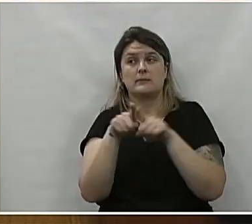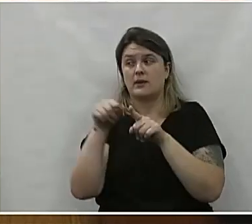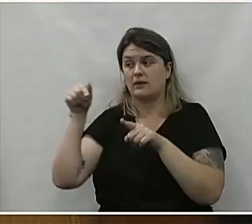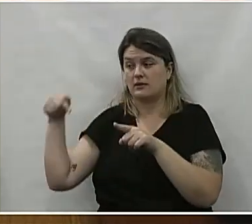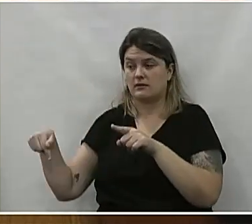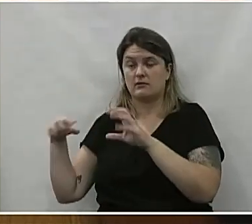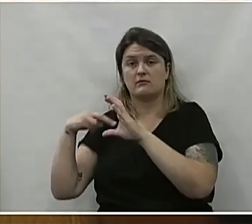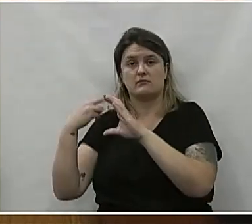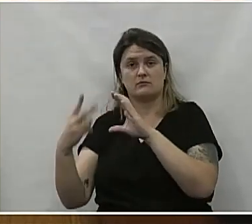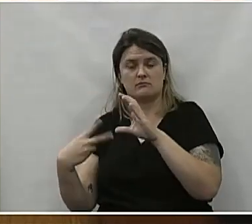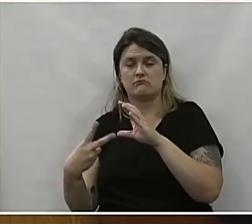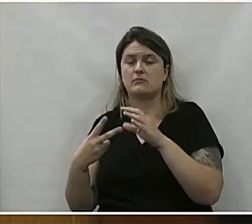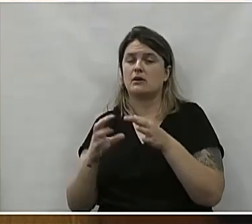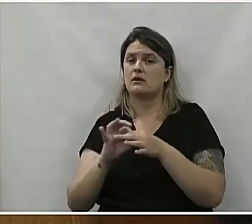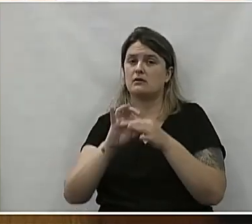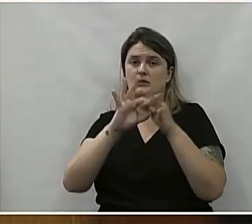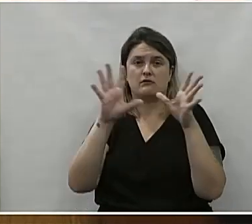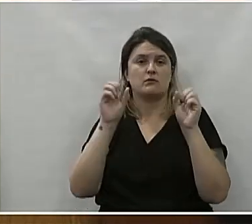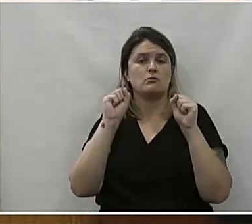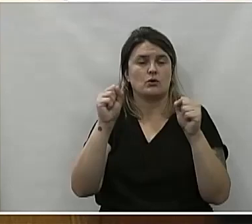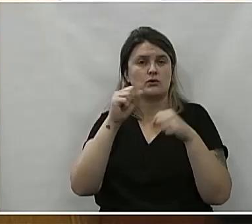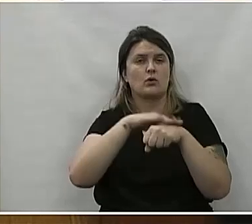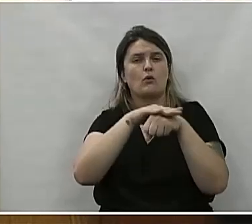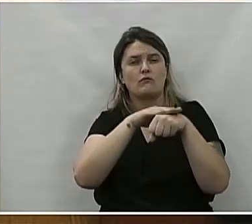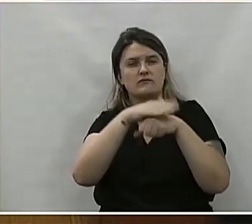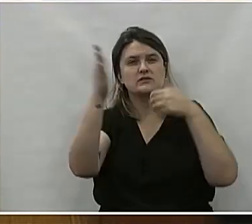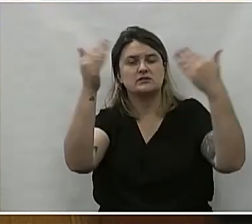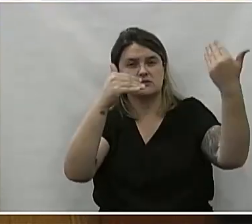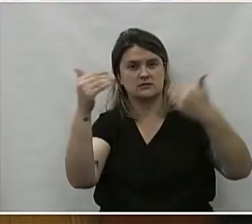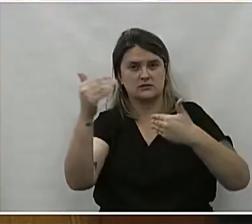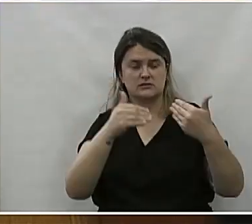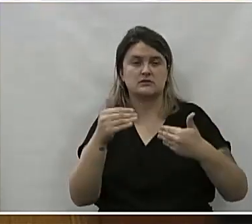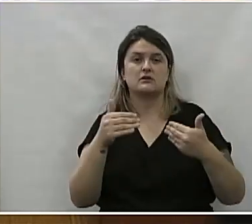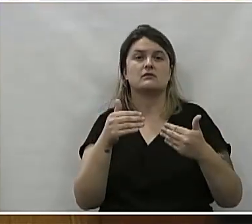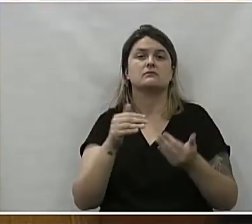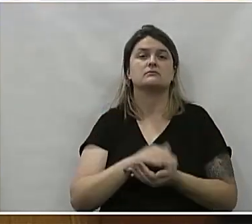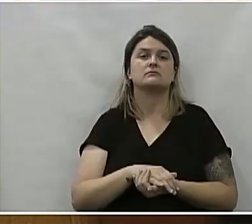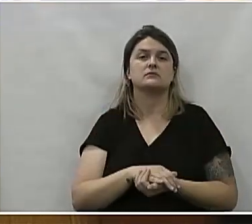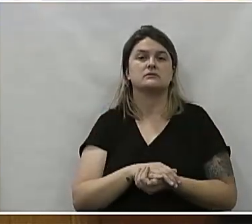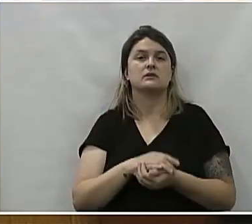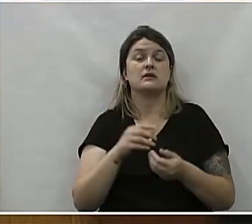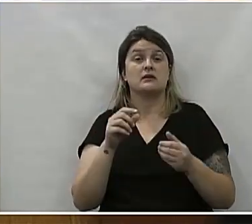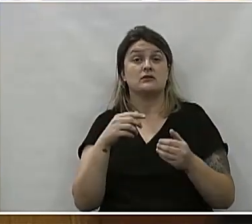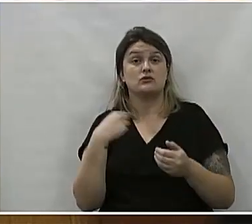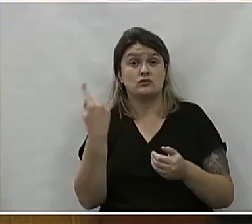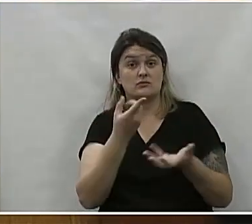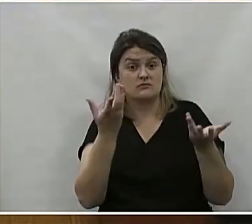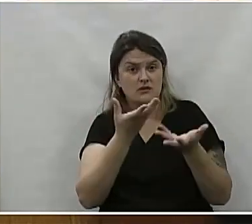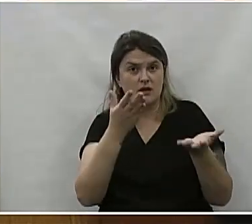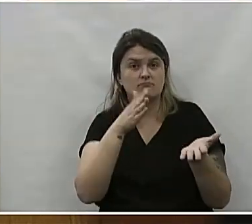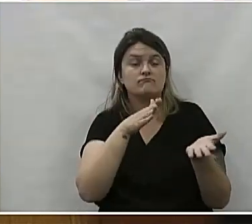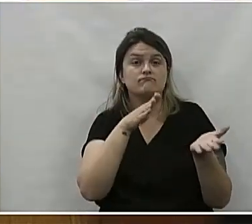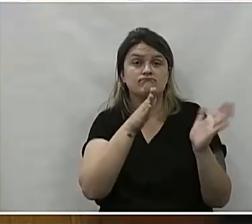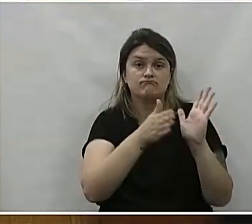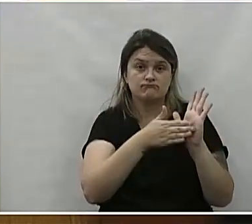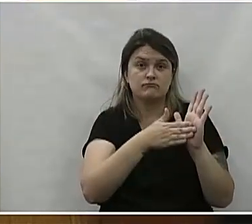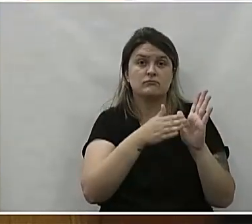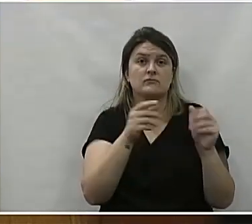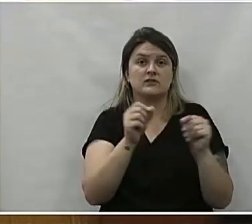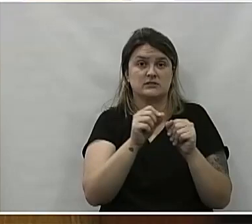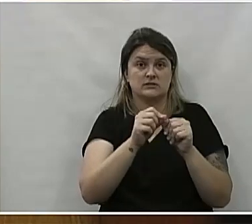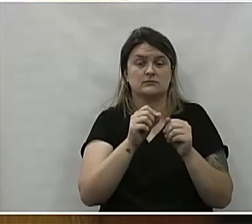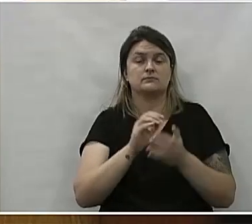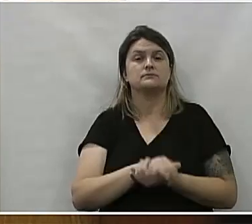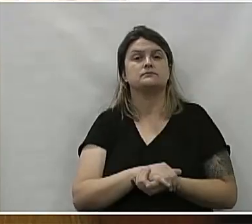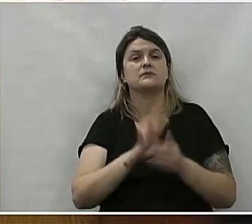Câmara de Vereadores Se coloca à disposição De todos os órgãos e sociedade organizada Para implementar e discutir essa demanda Fim do